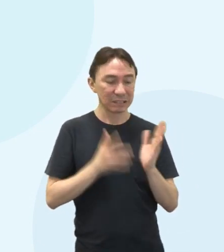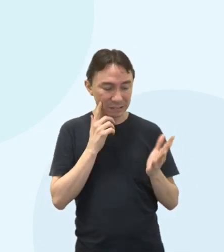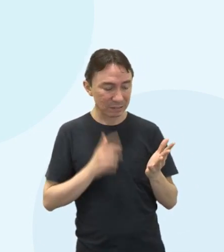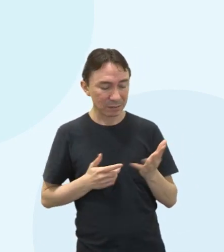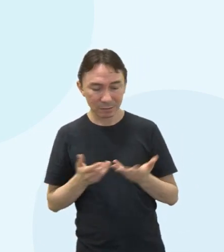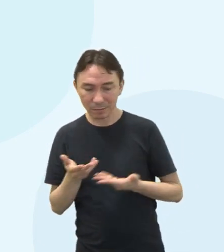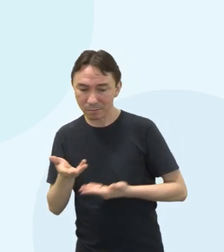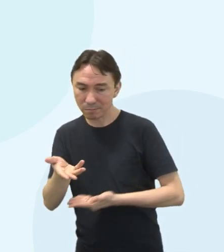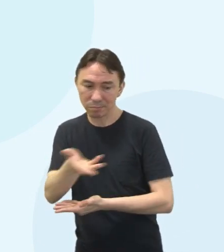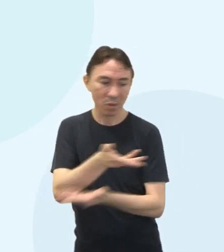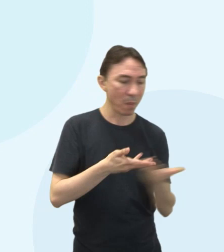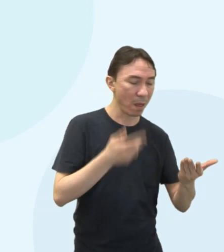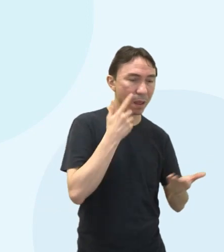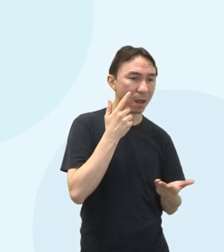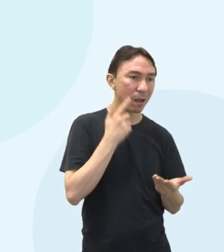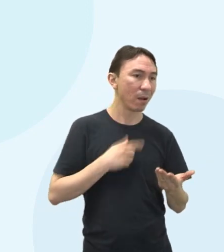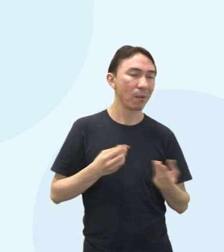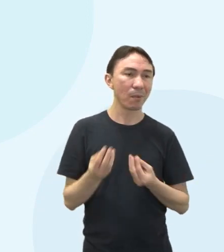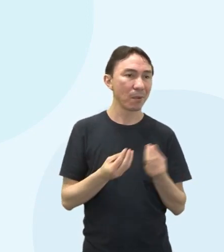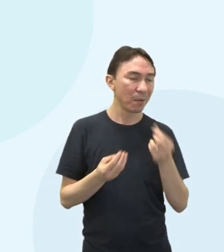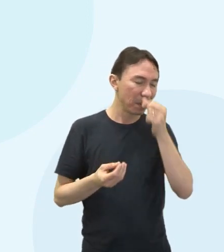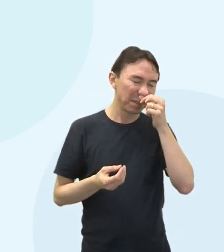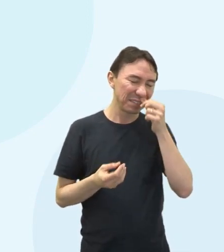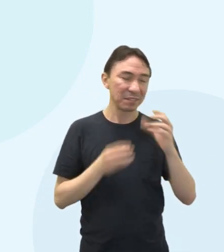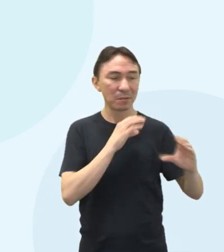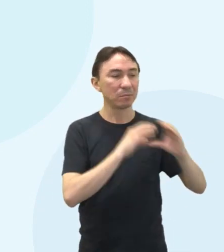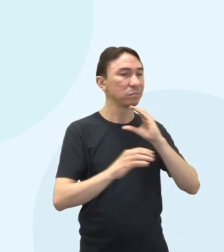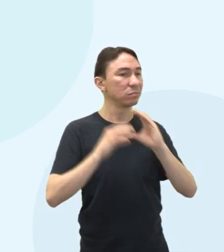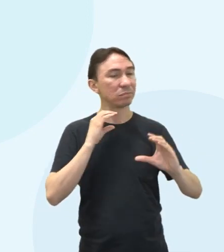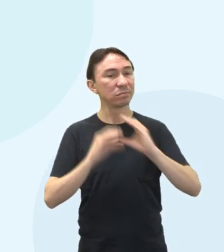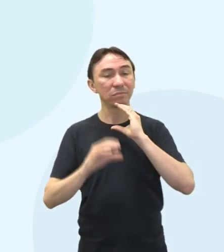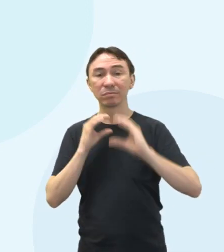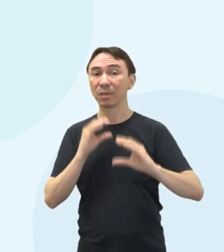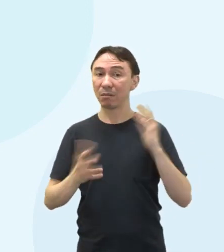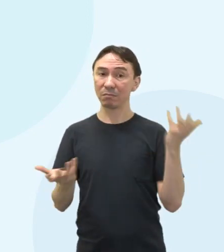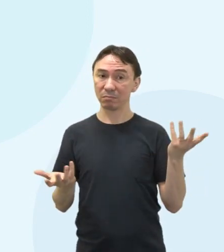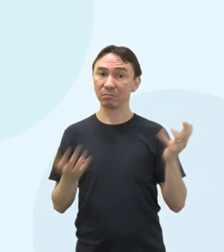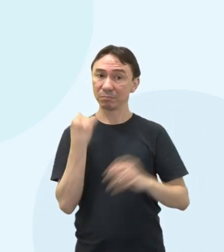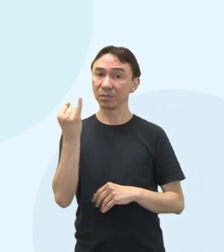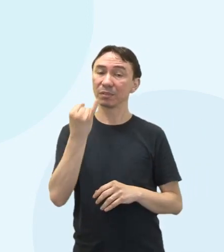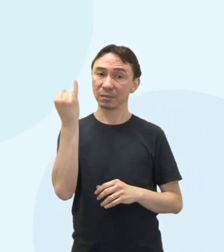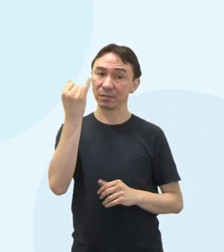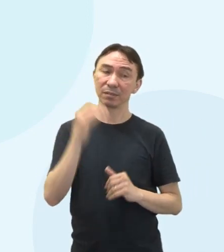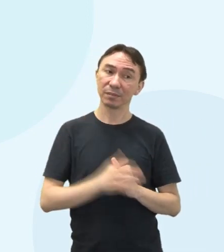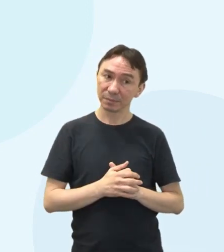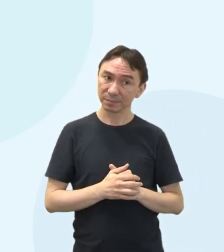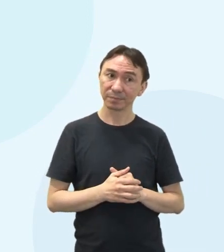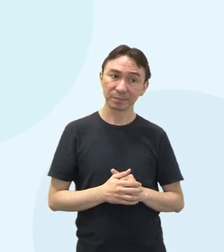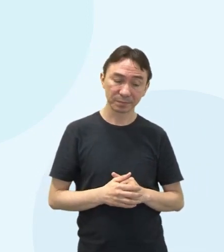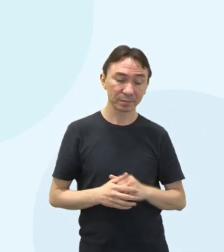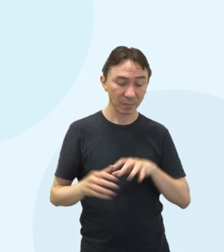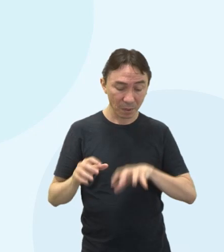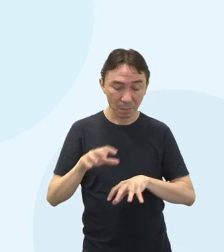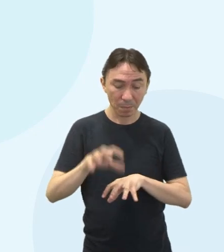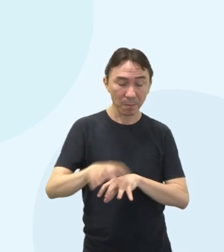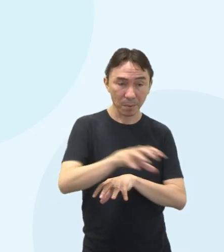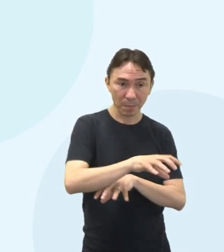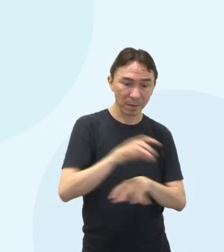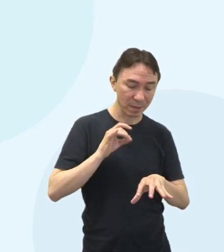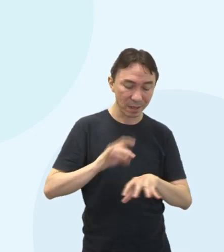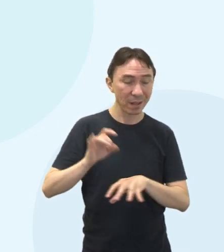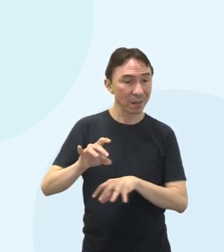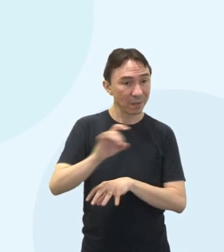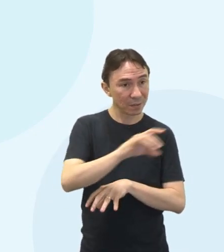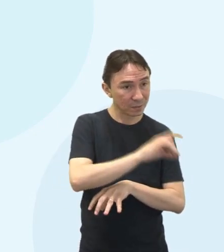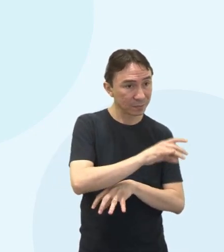rico e importante nessa comunicação o e em cada etapa o professor